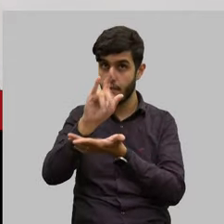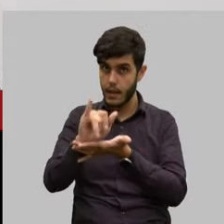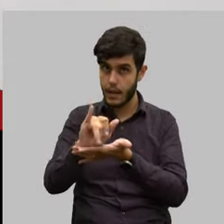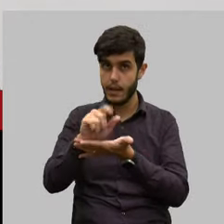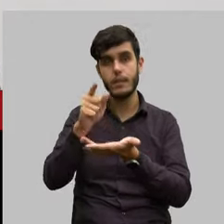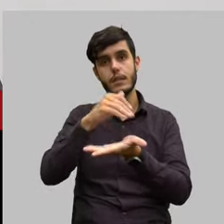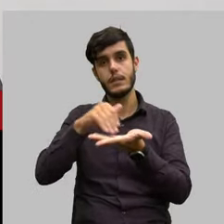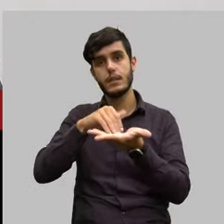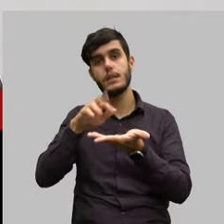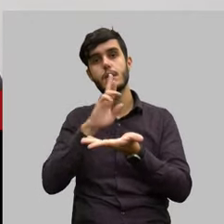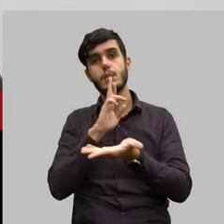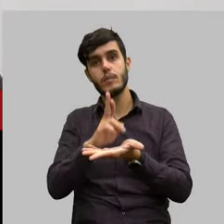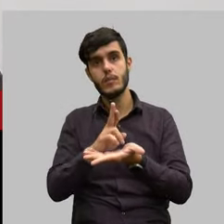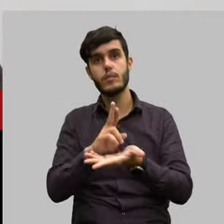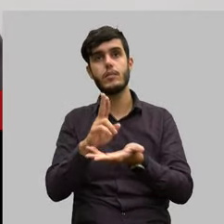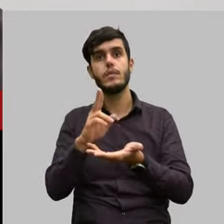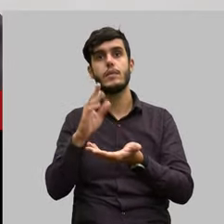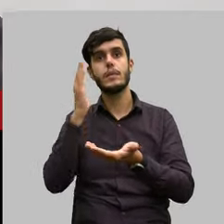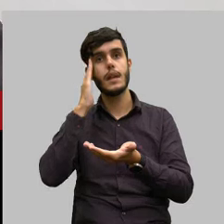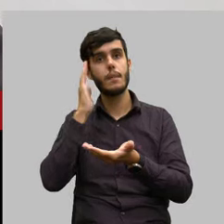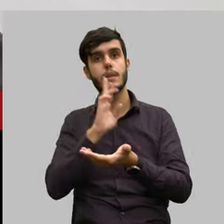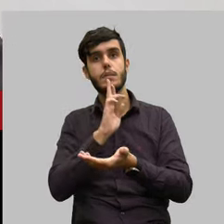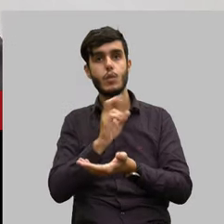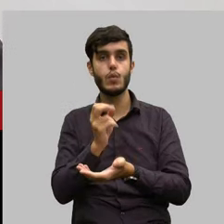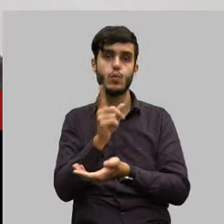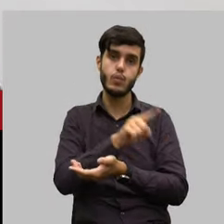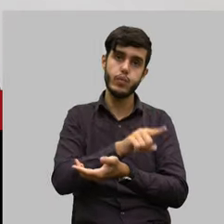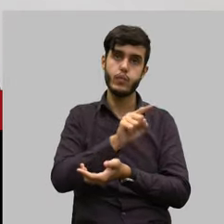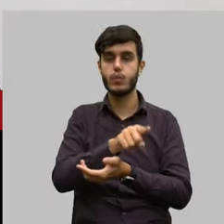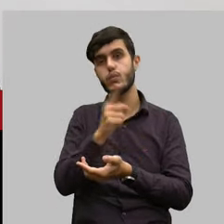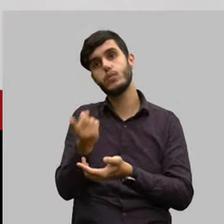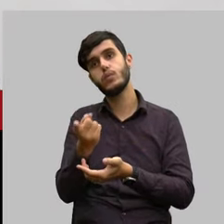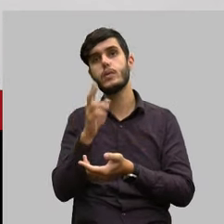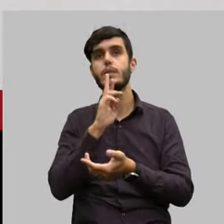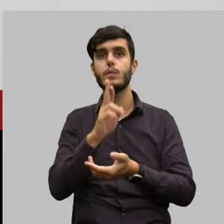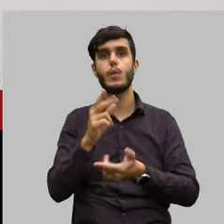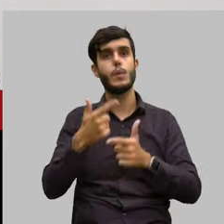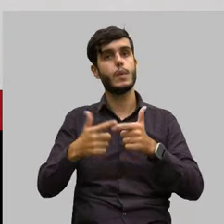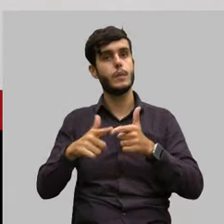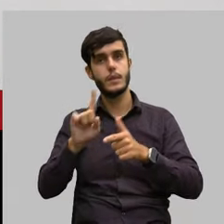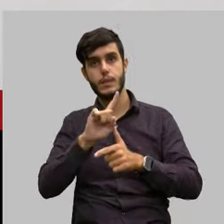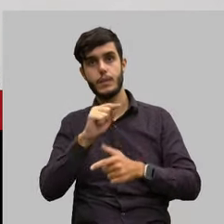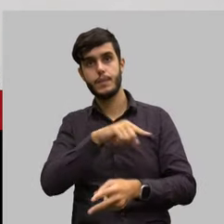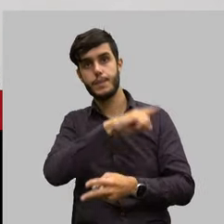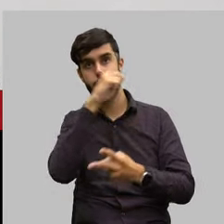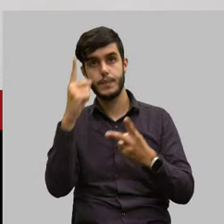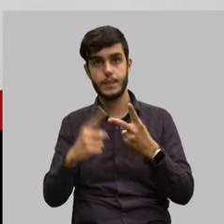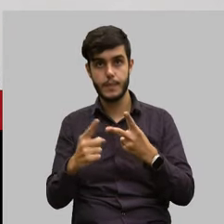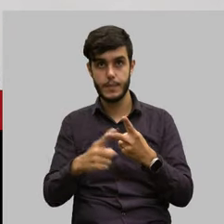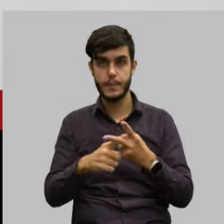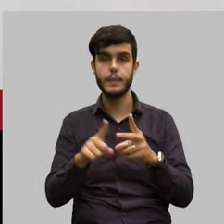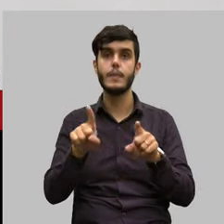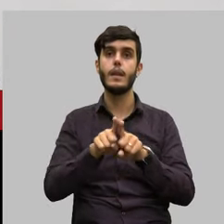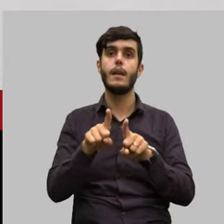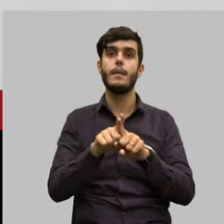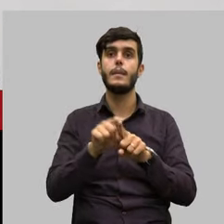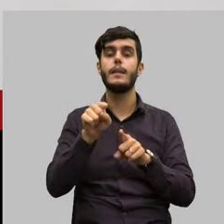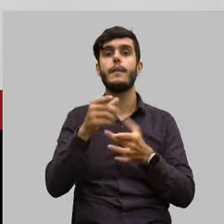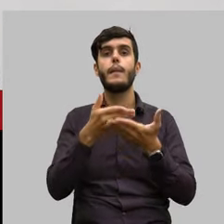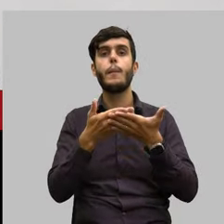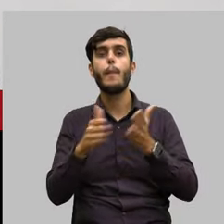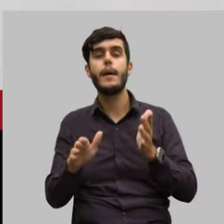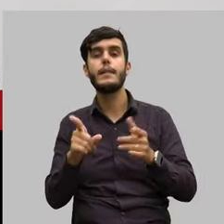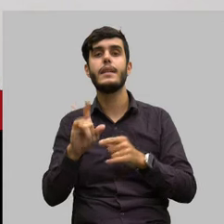vontade se um não souber responder o outro Responde tem problema não quanto à recomposição da perda inflacionária